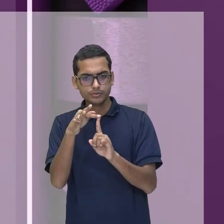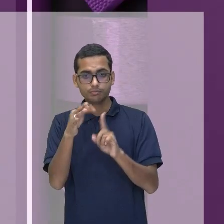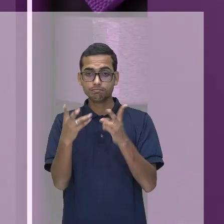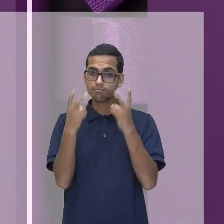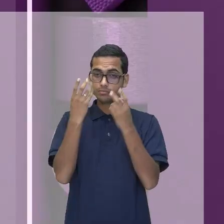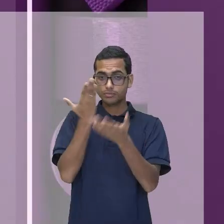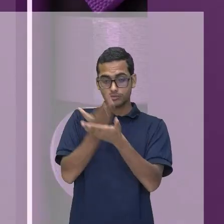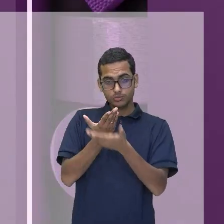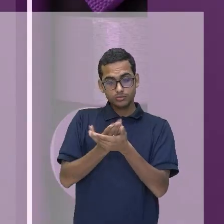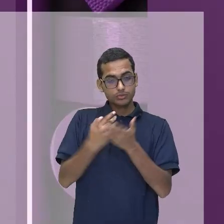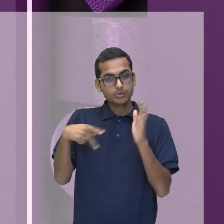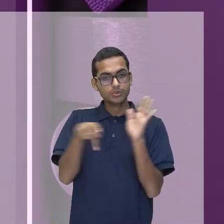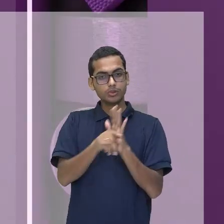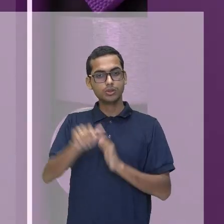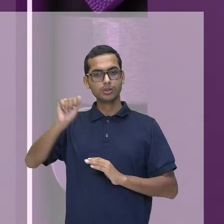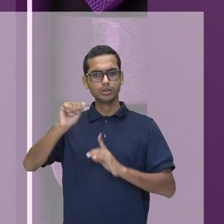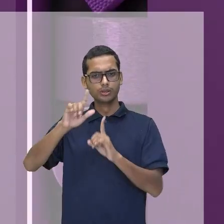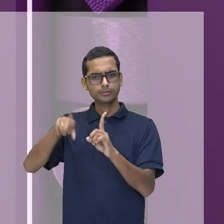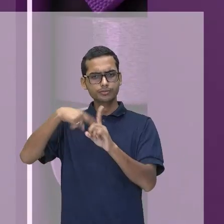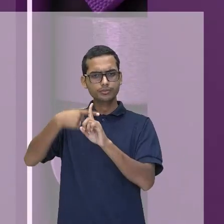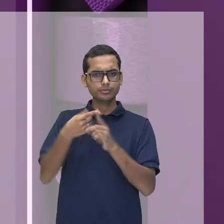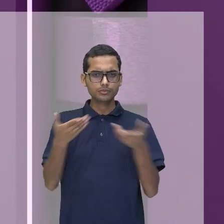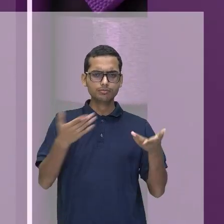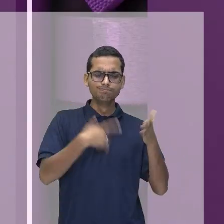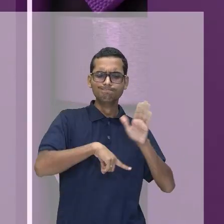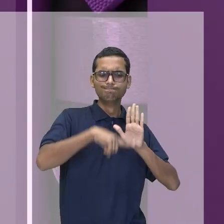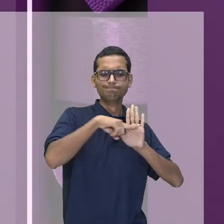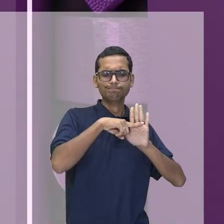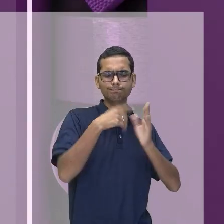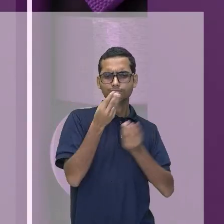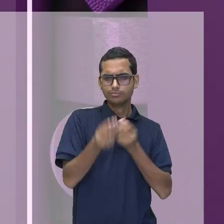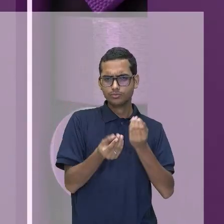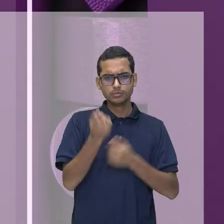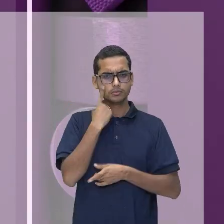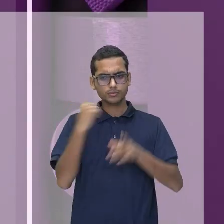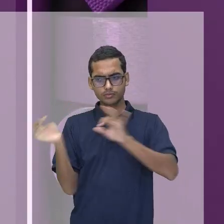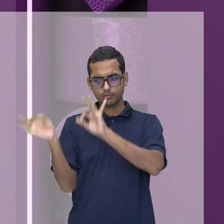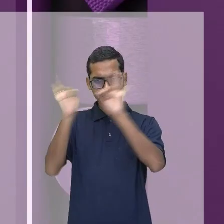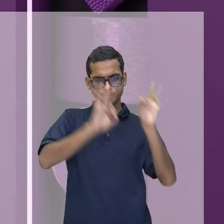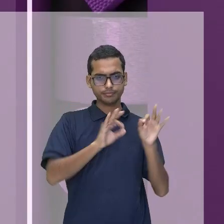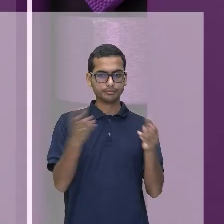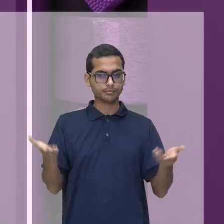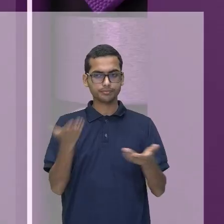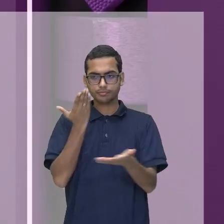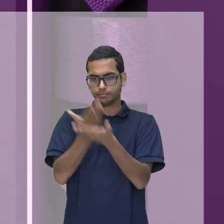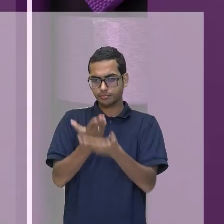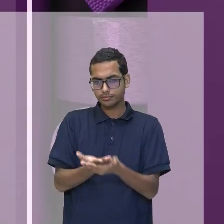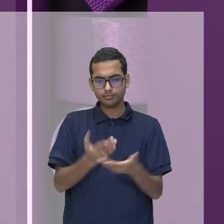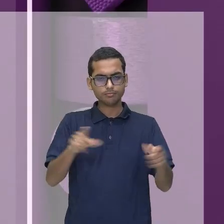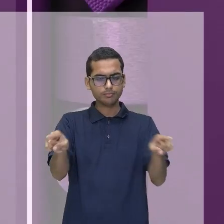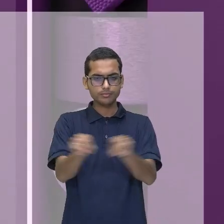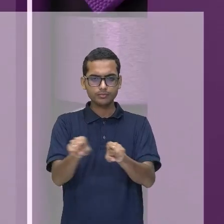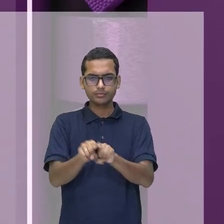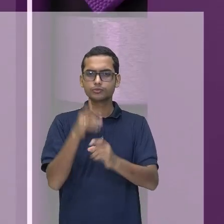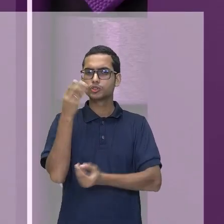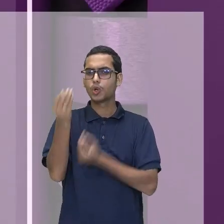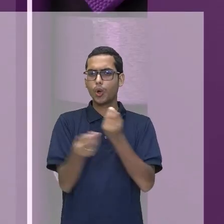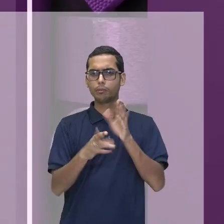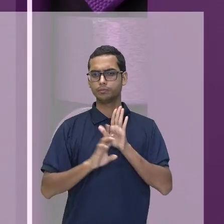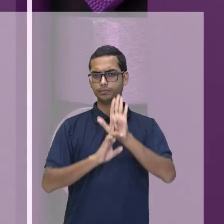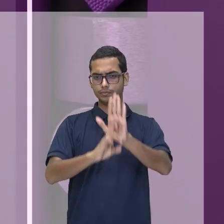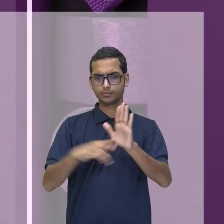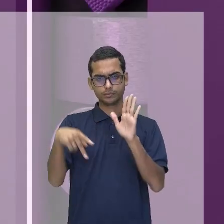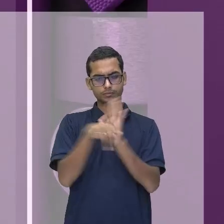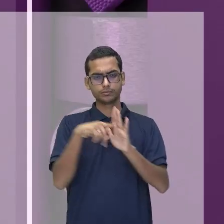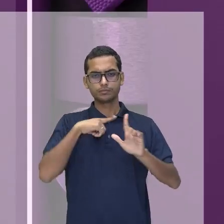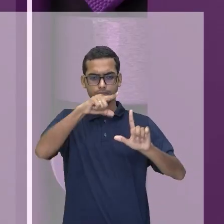O a era positivo, mas quando o a é negativo? Vou convidar vocês a olharem aqui mais uma forma aí, a representação